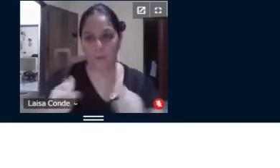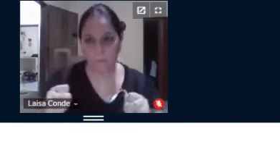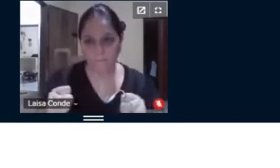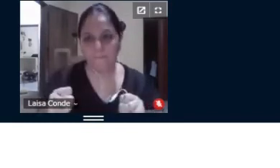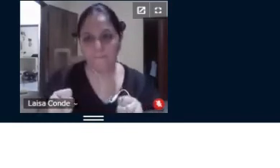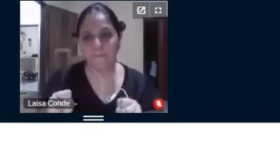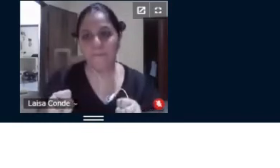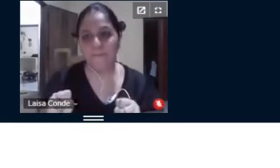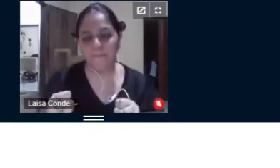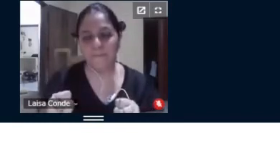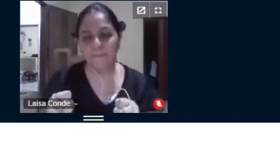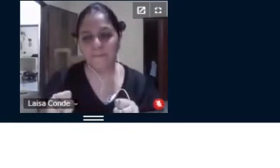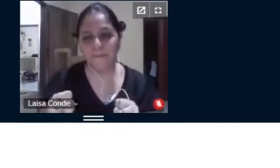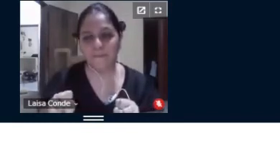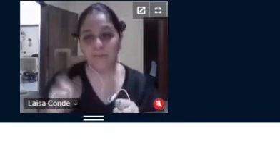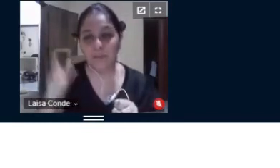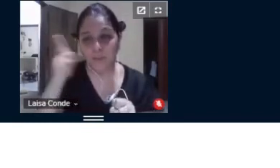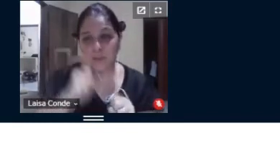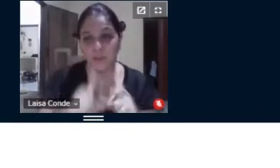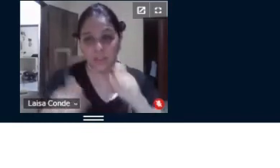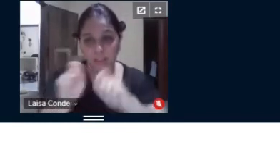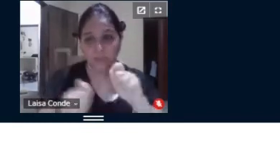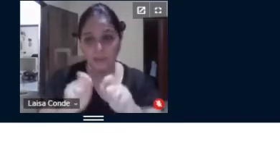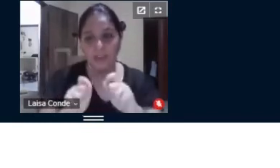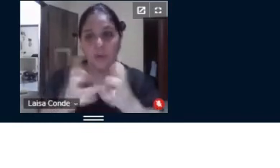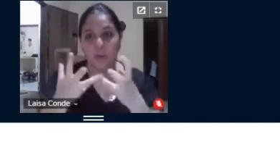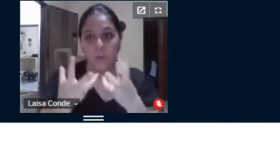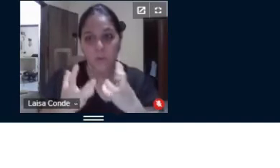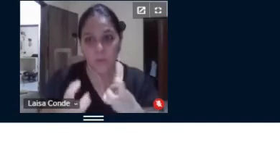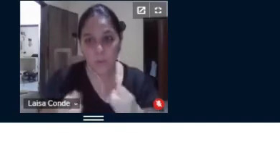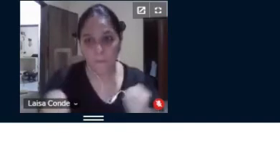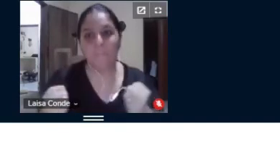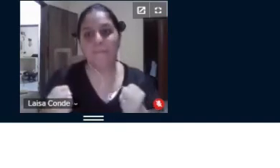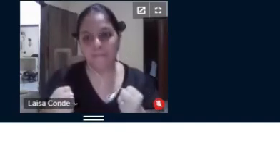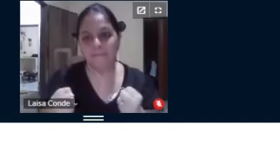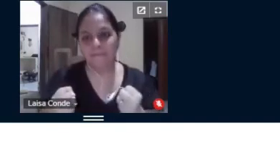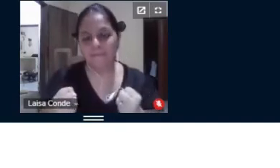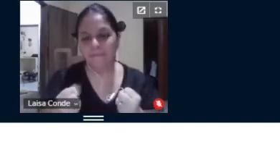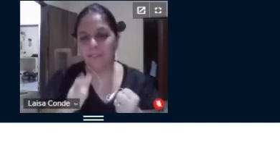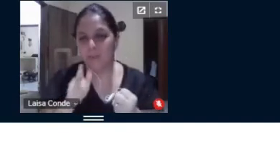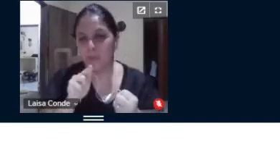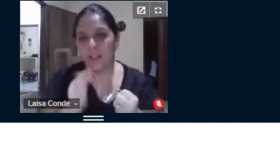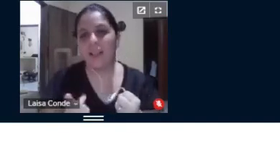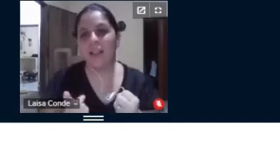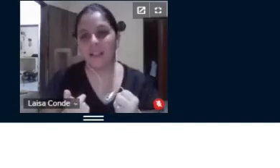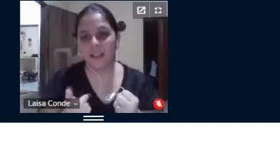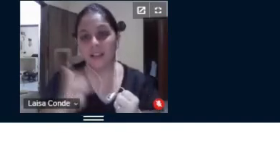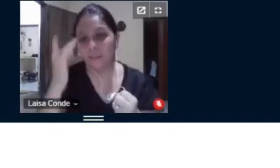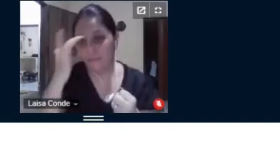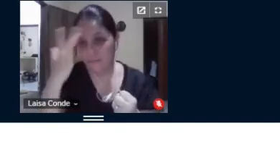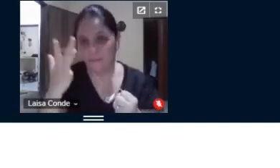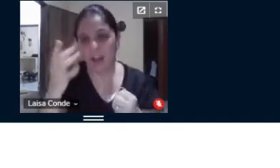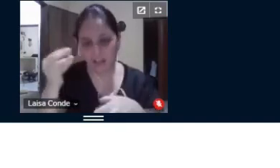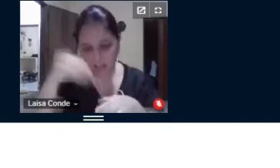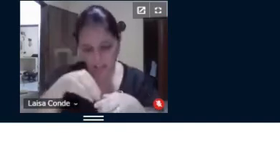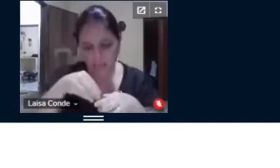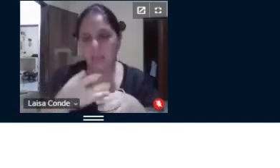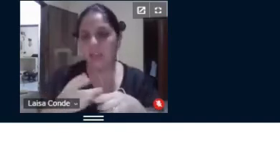É para ele conseguir sugar o líquido que está ali dentro da